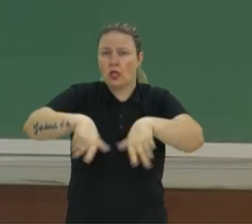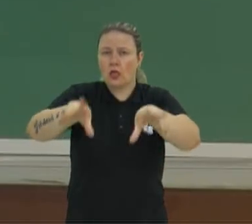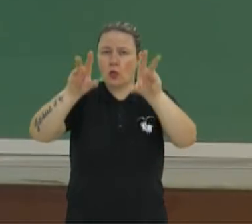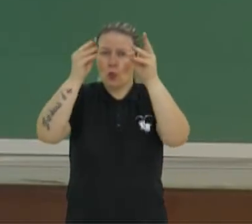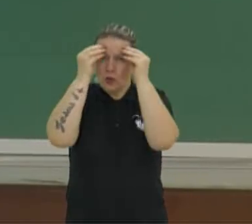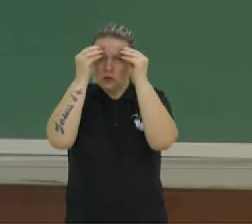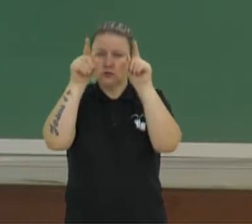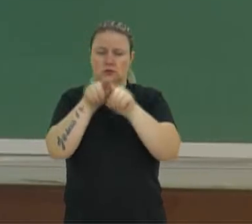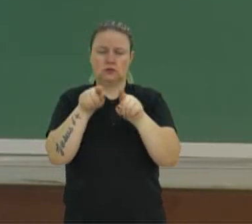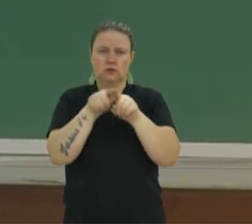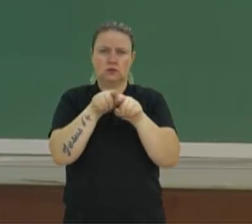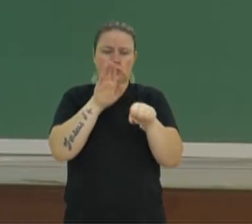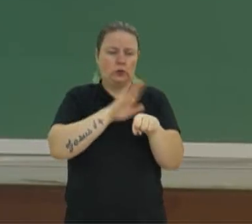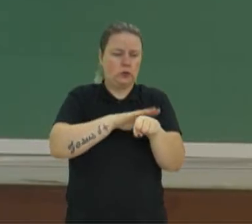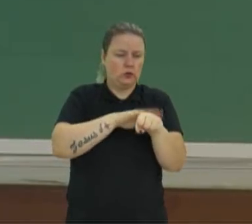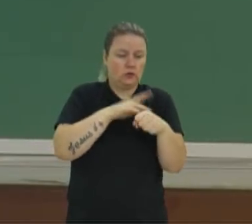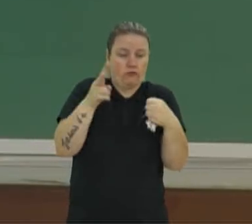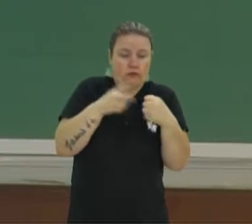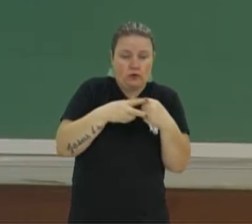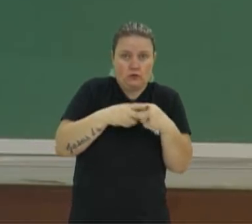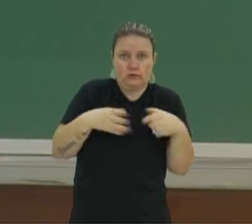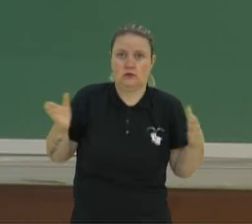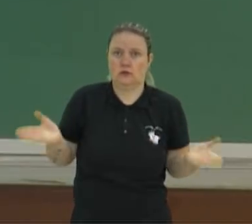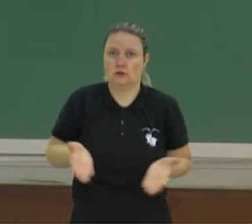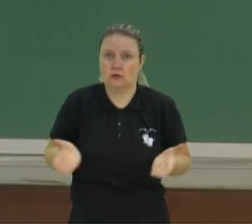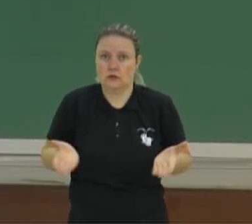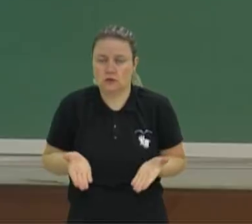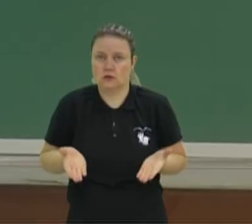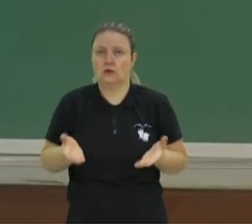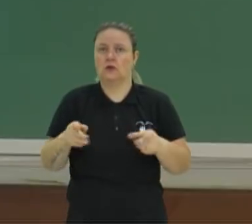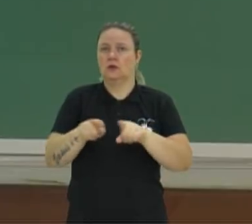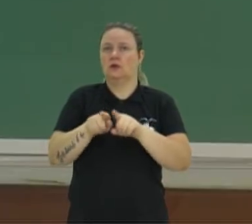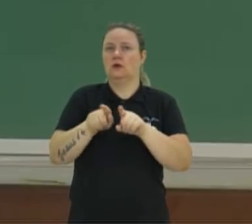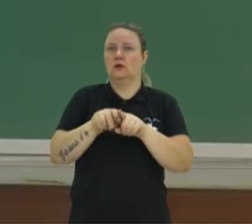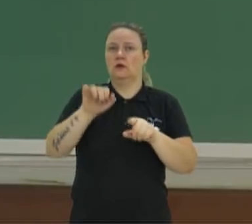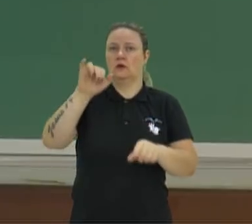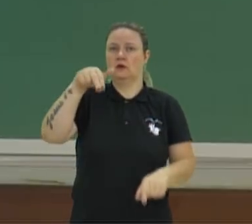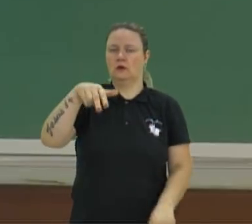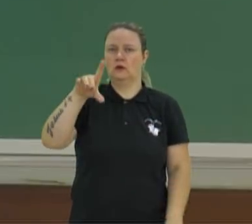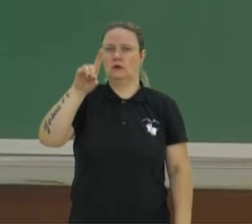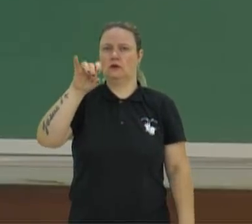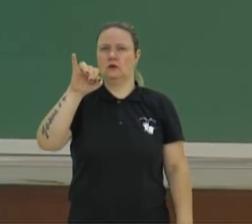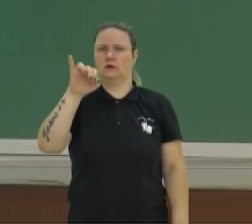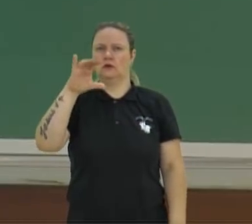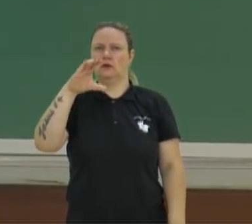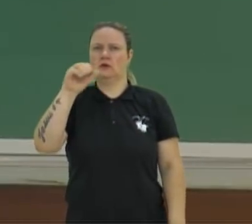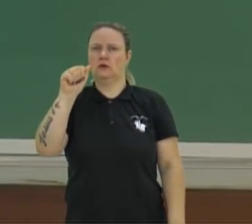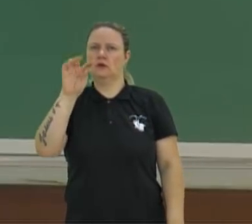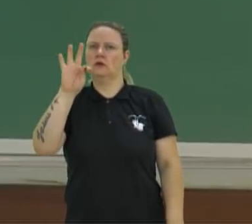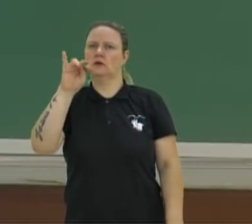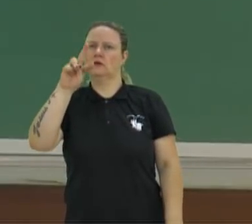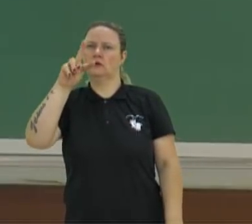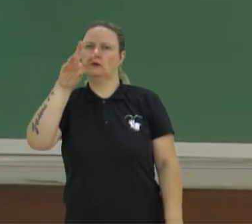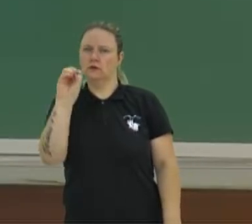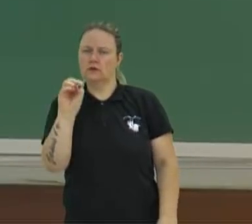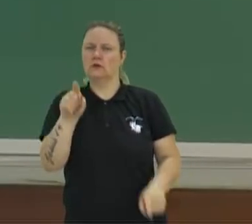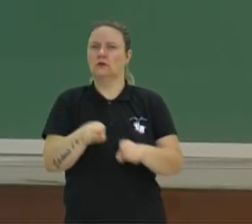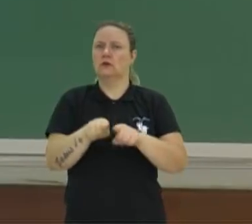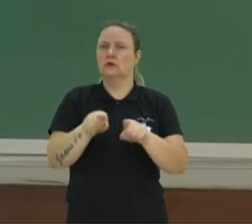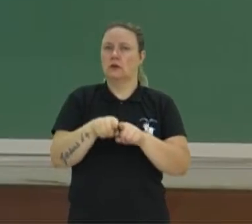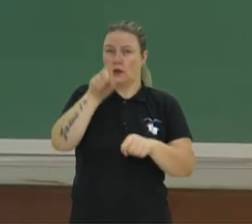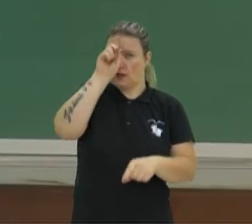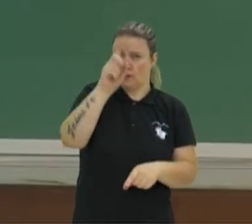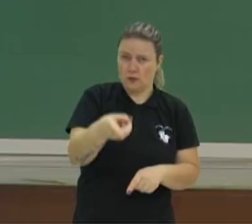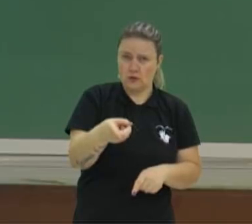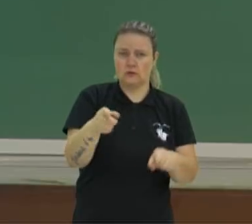do tempo verbal ser no presente, do indicativo mostrar uma certeza, o imperativo mostrar um pedido. Vimos também a